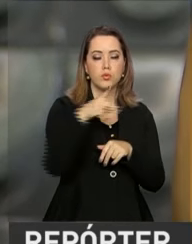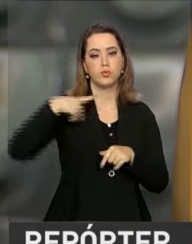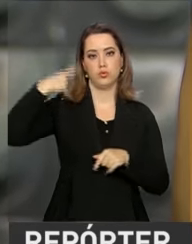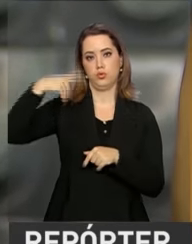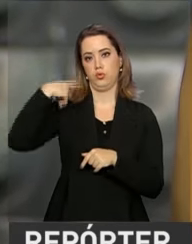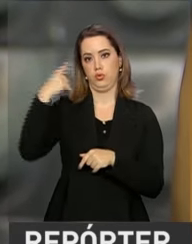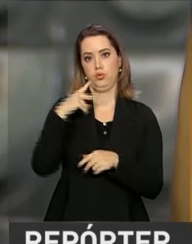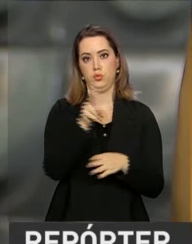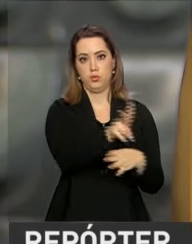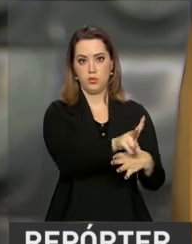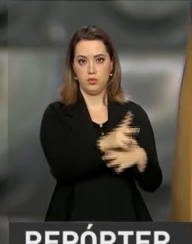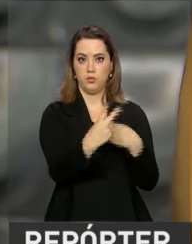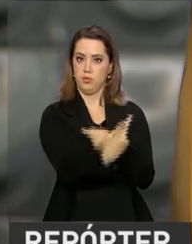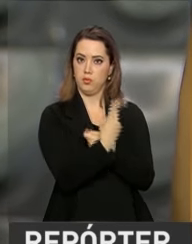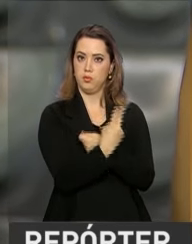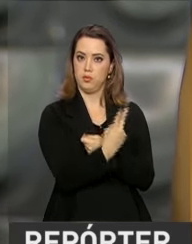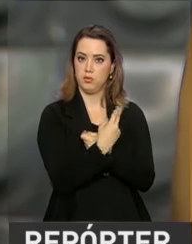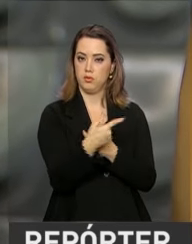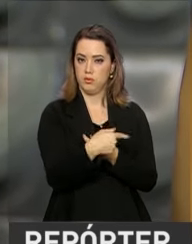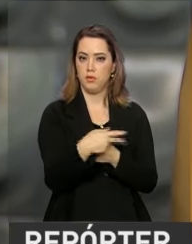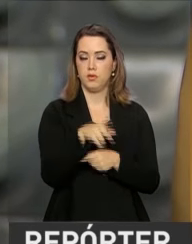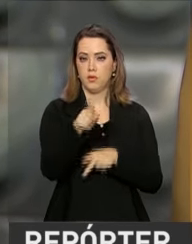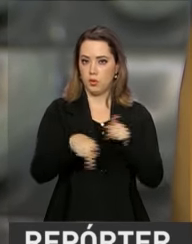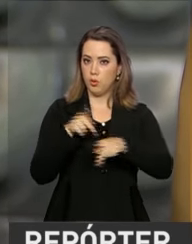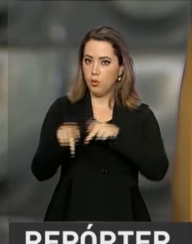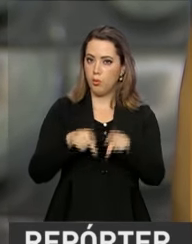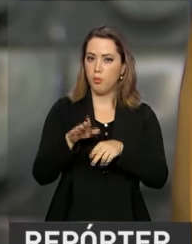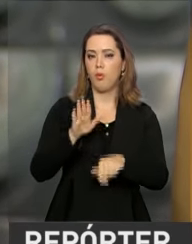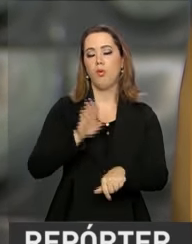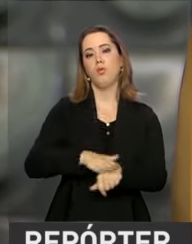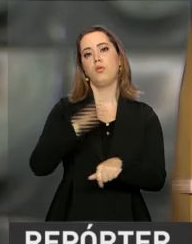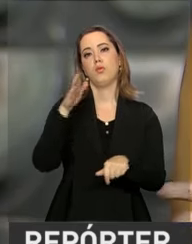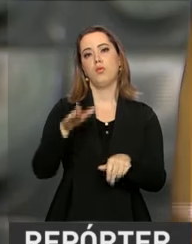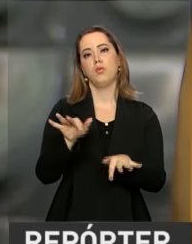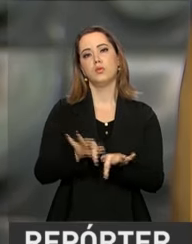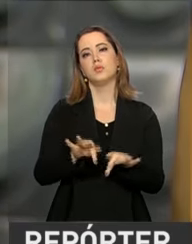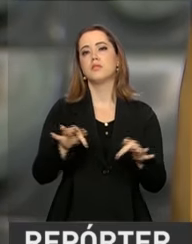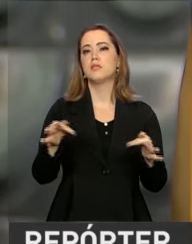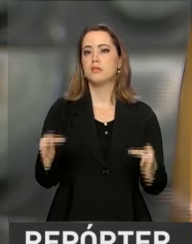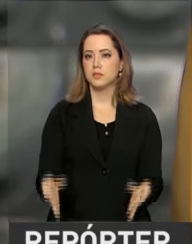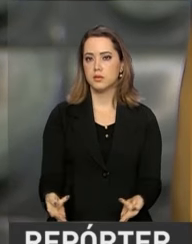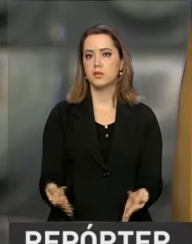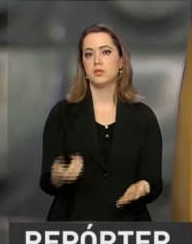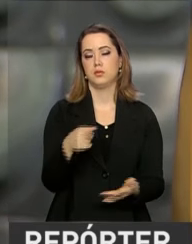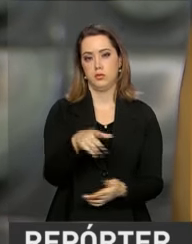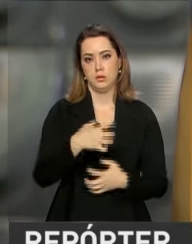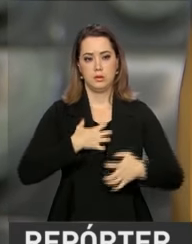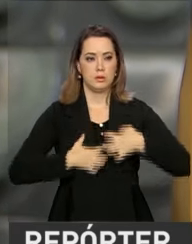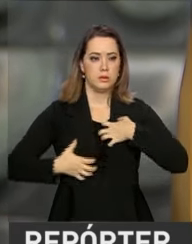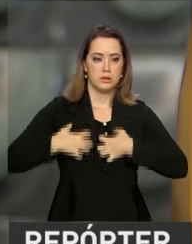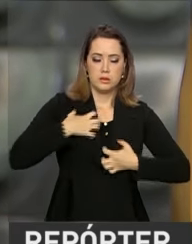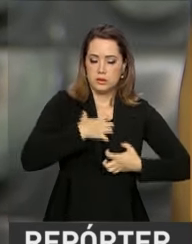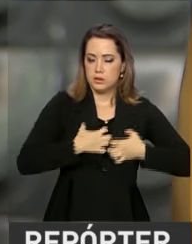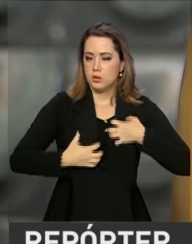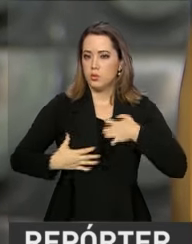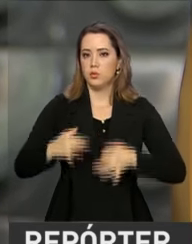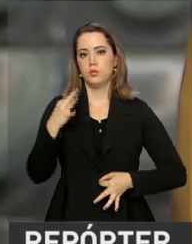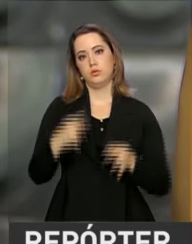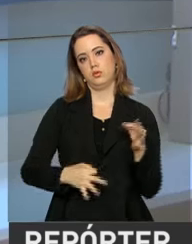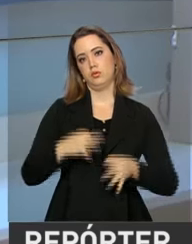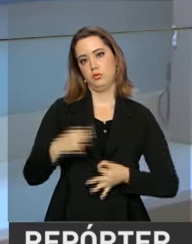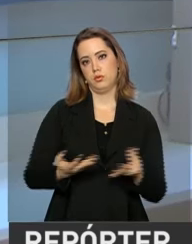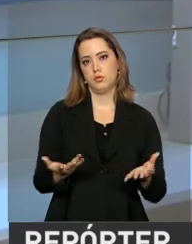o defenda, e o povo mais humilde, para que o defenda nas suas angústias de natureza